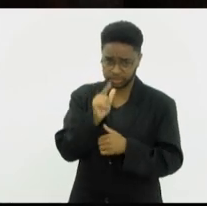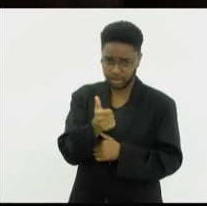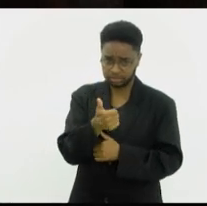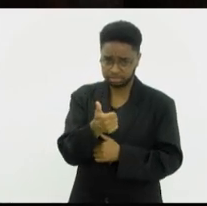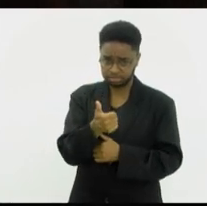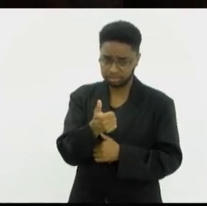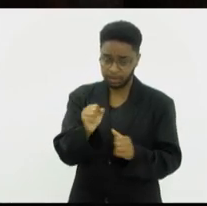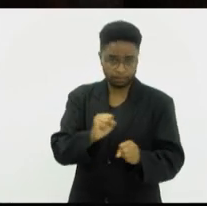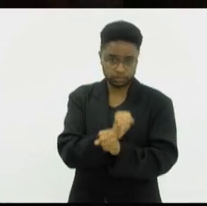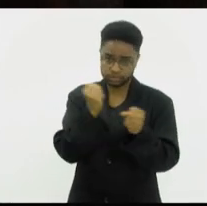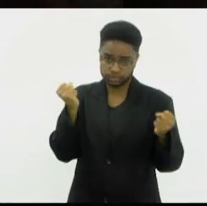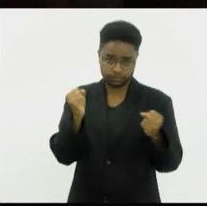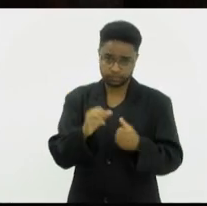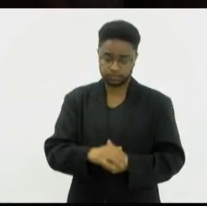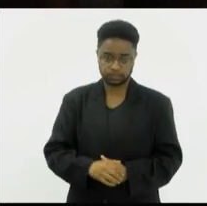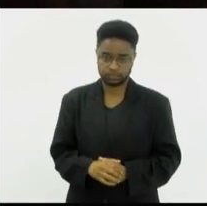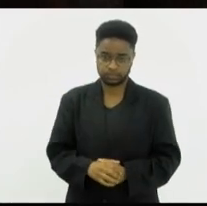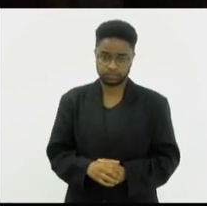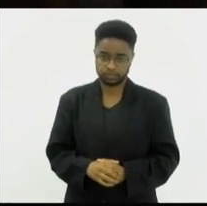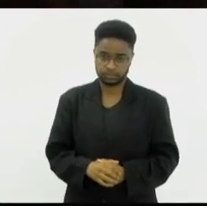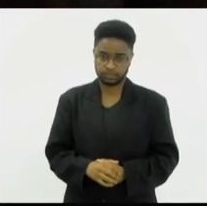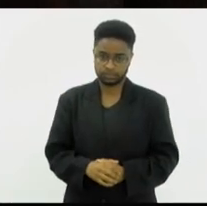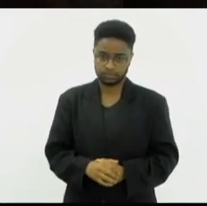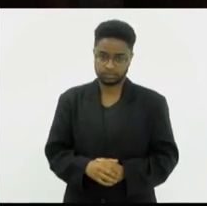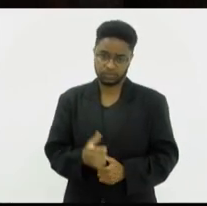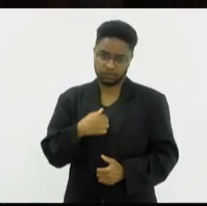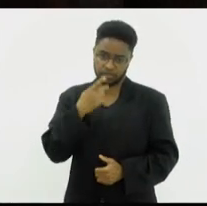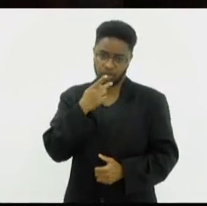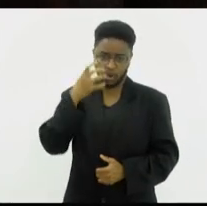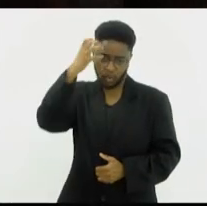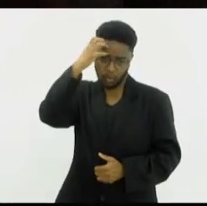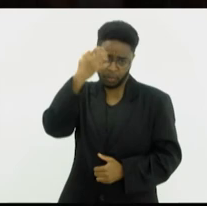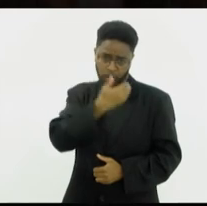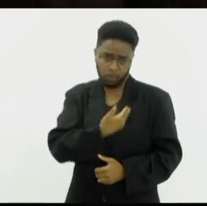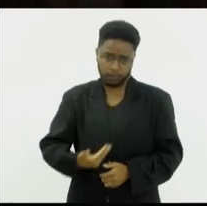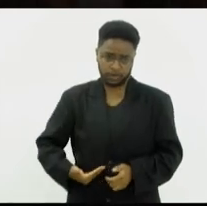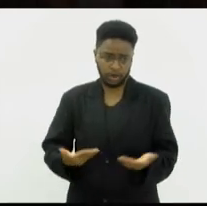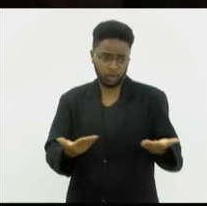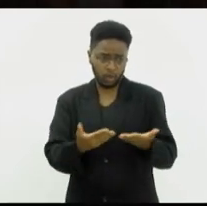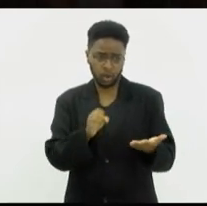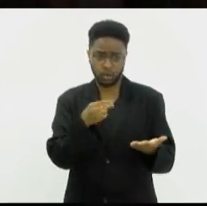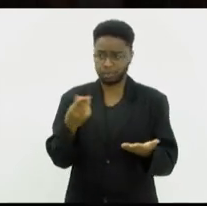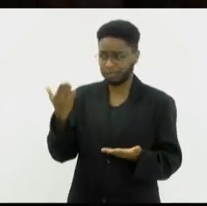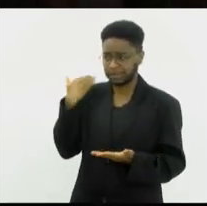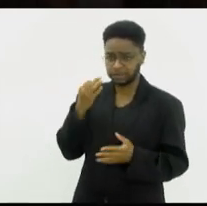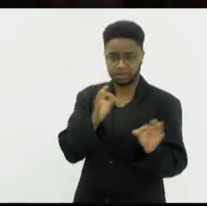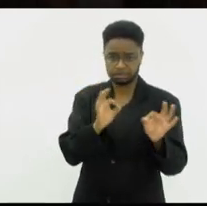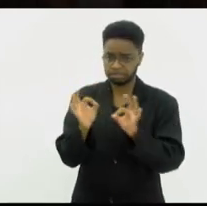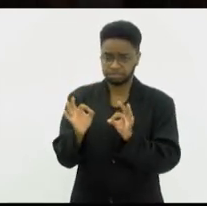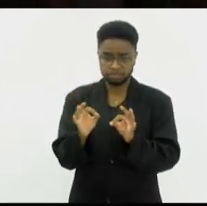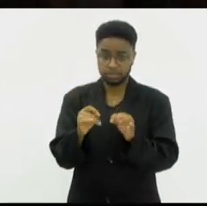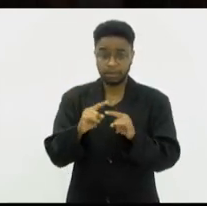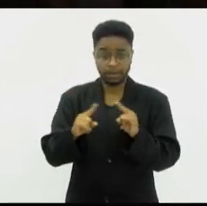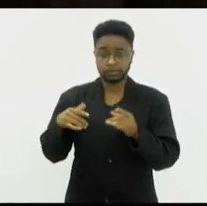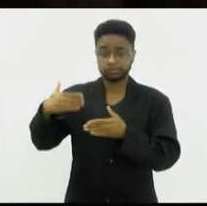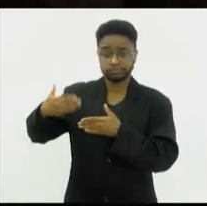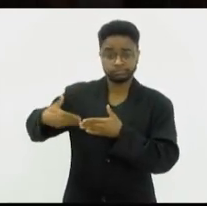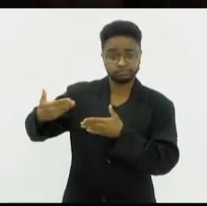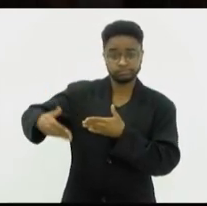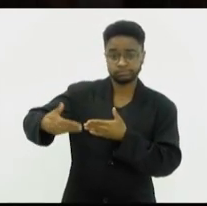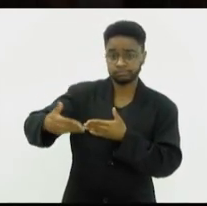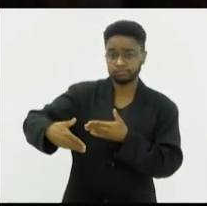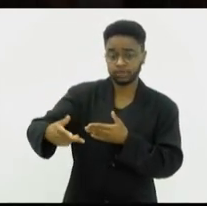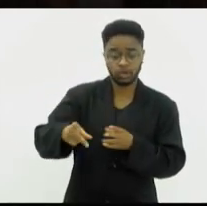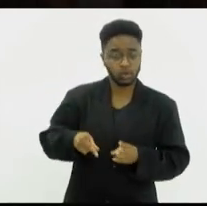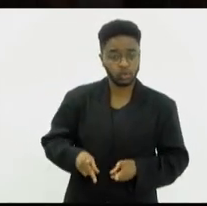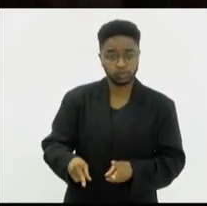Absolutamente impossível. E não é, não estou culpando o governo atual, nem o anterior, né? Vai se arrastando anos e